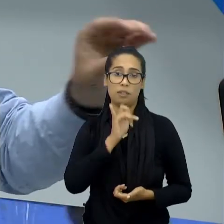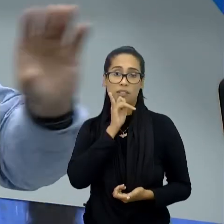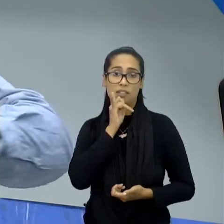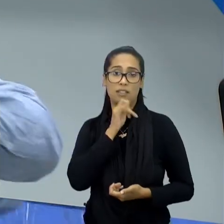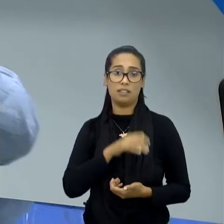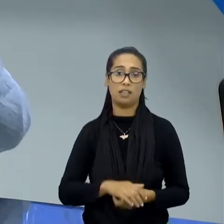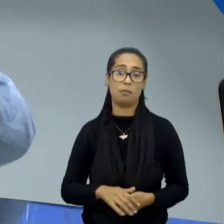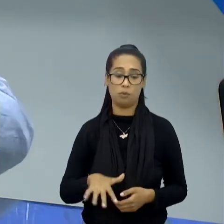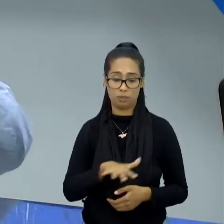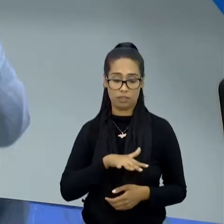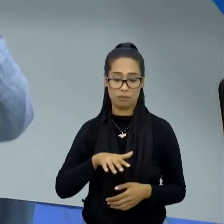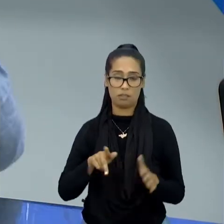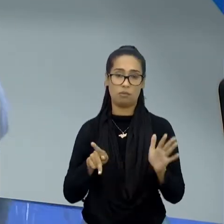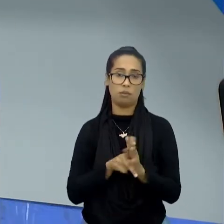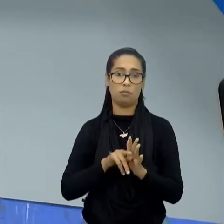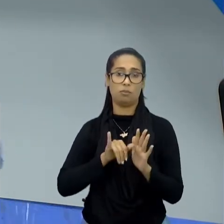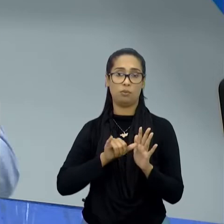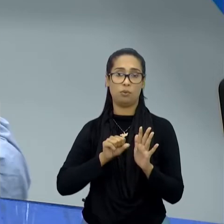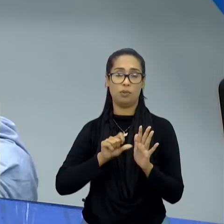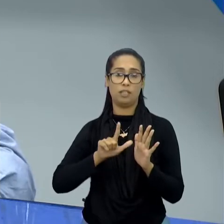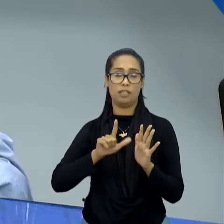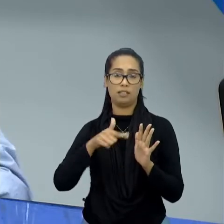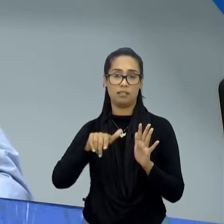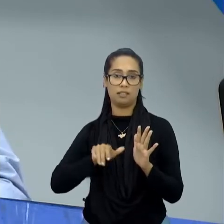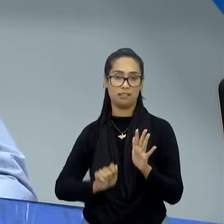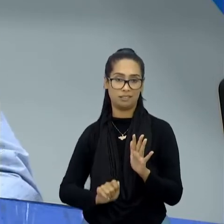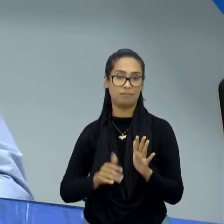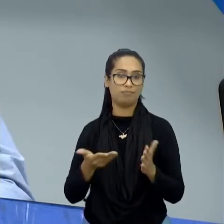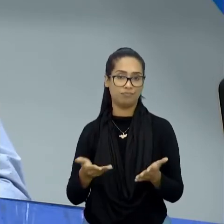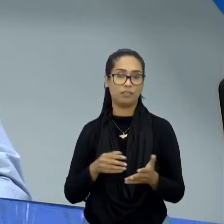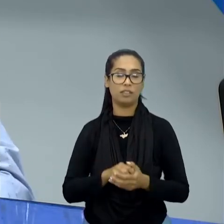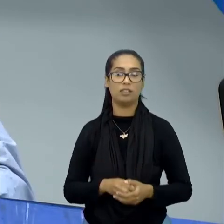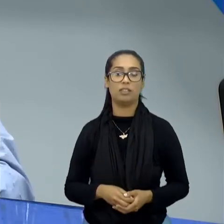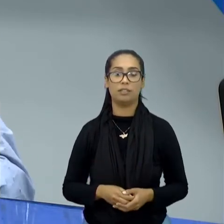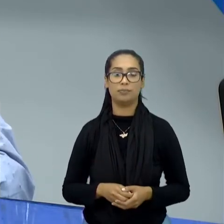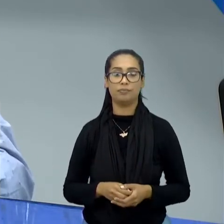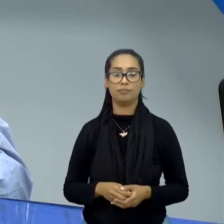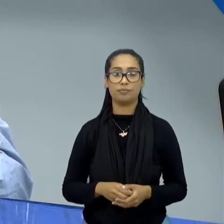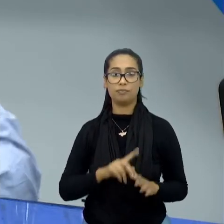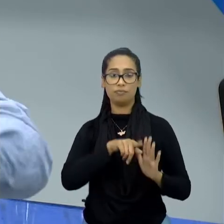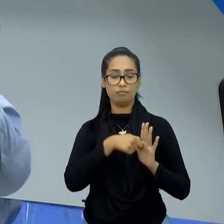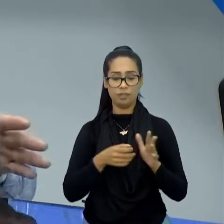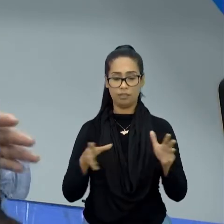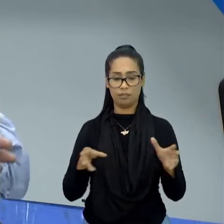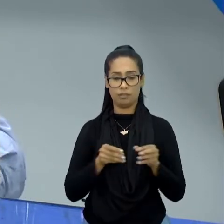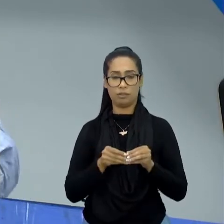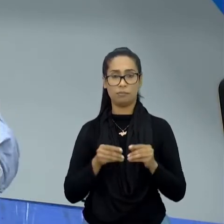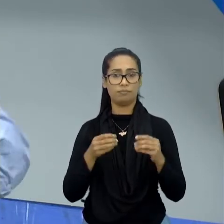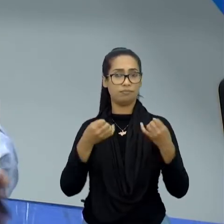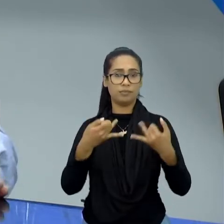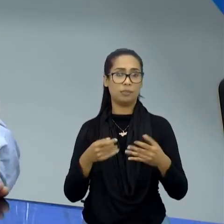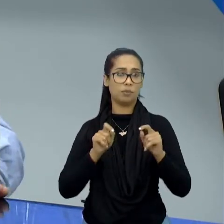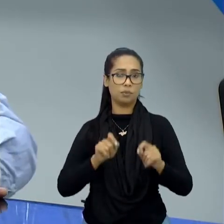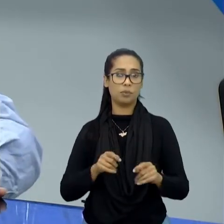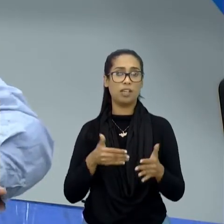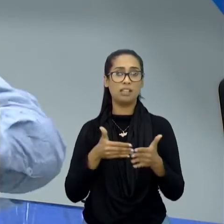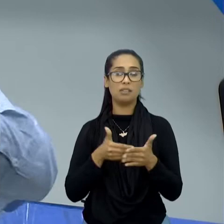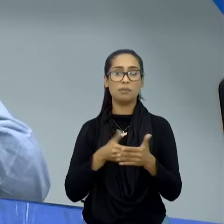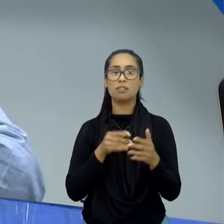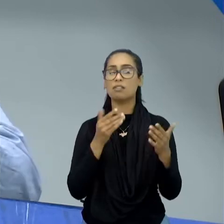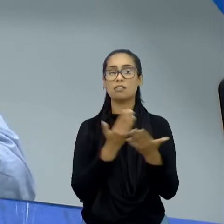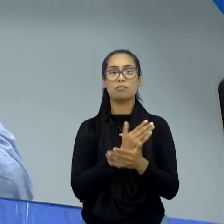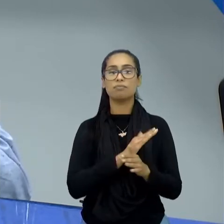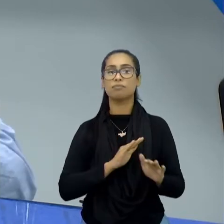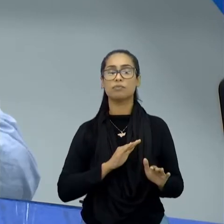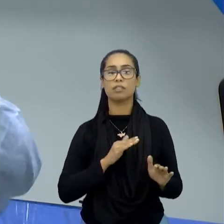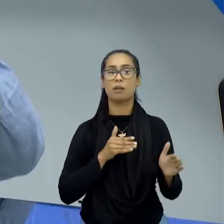Islã. E aqui, para finalizar, dando aquele roteirinho sociológico, a gente tem a ruptura, ok. Só que